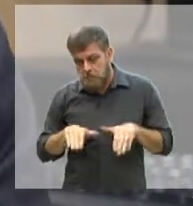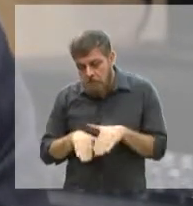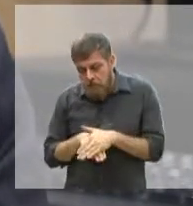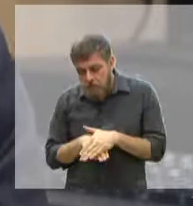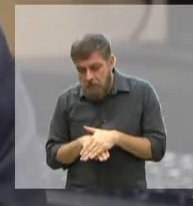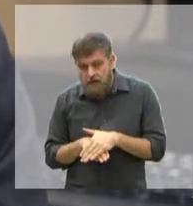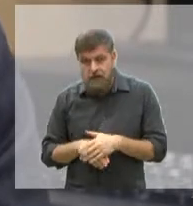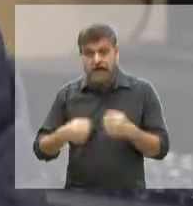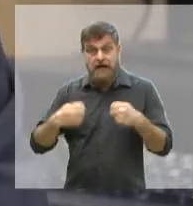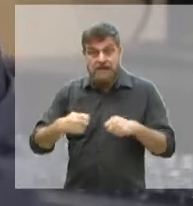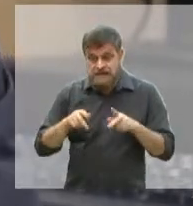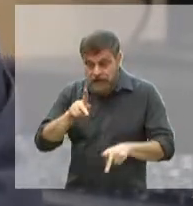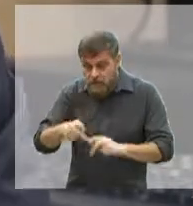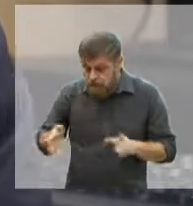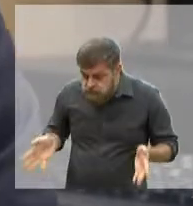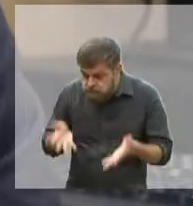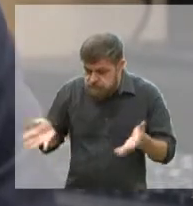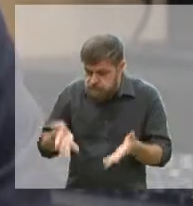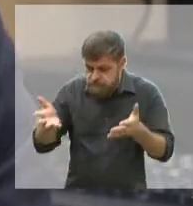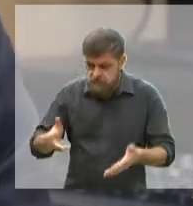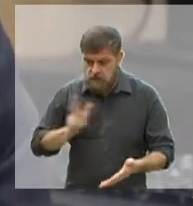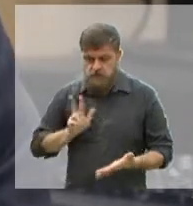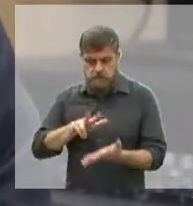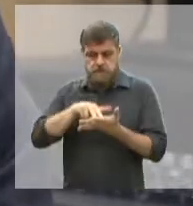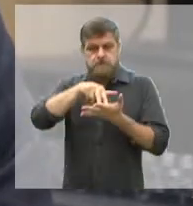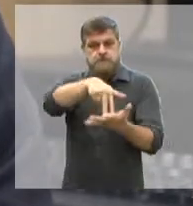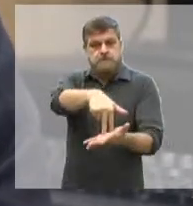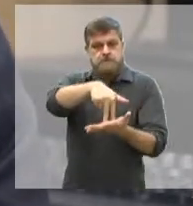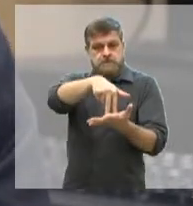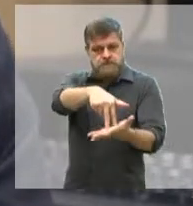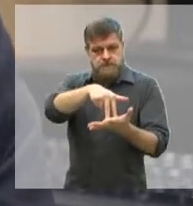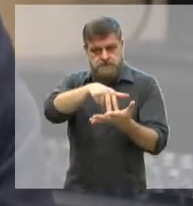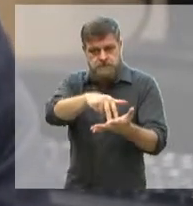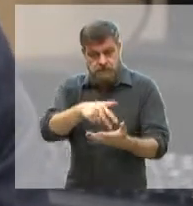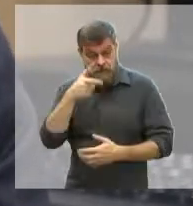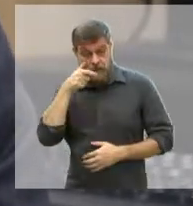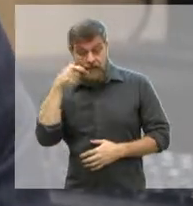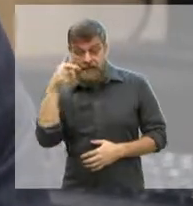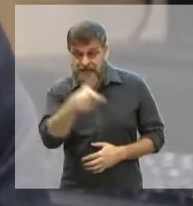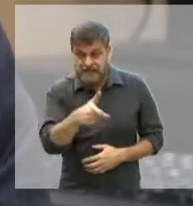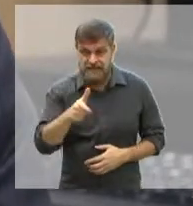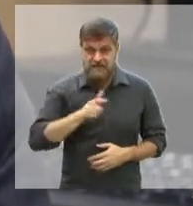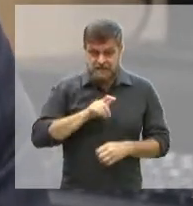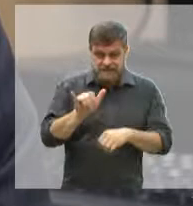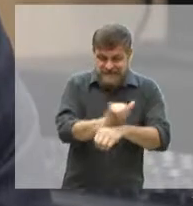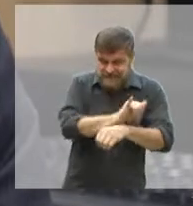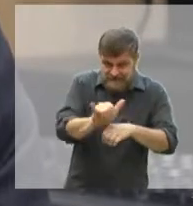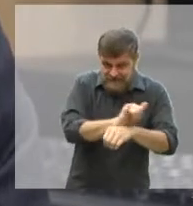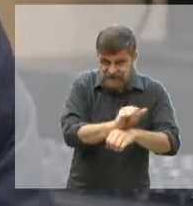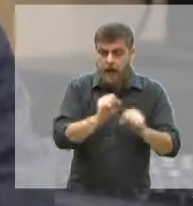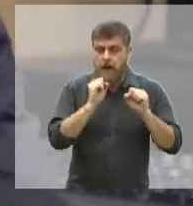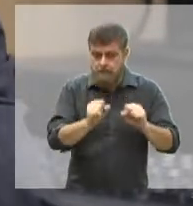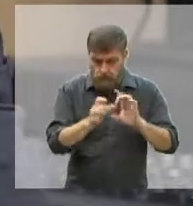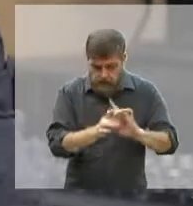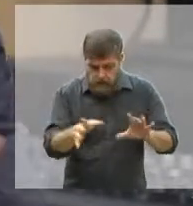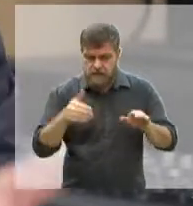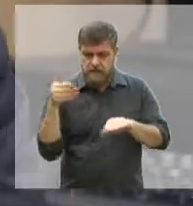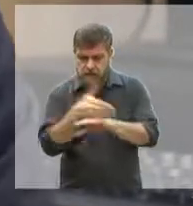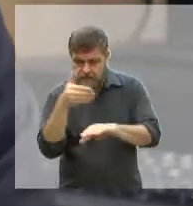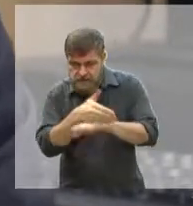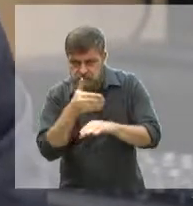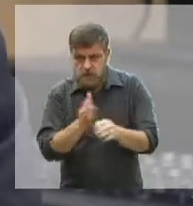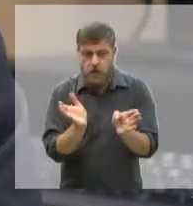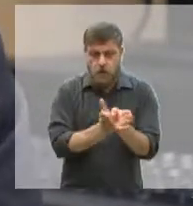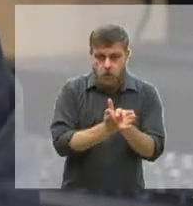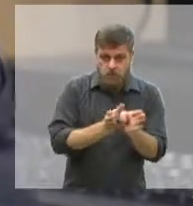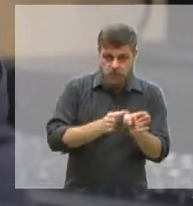A gente precisa que a população assuma uma postura de protagonismo, de interesse. Existem instrumentos abertos de participação. As reuniões da Comissão